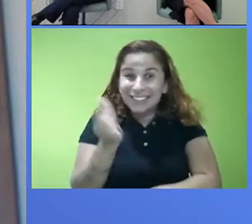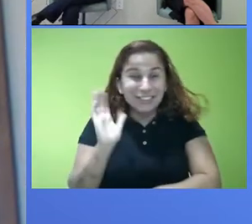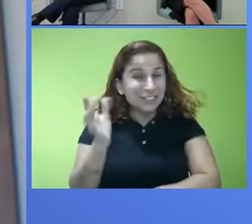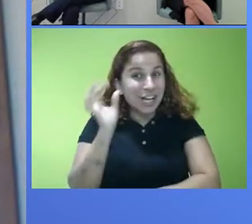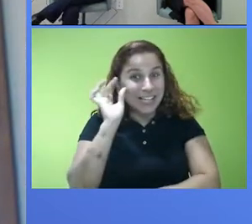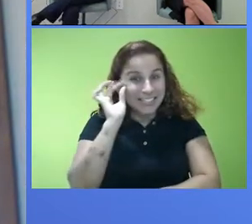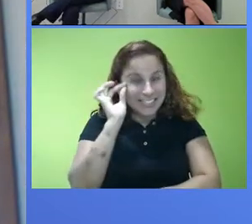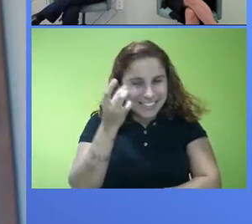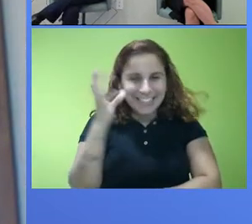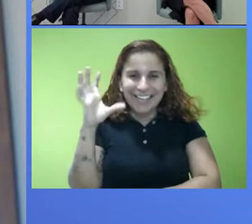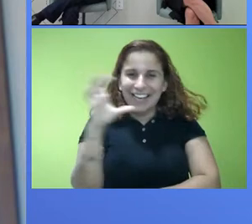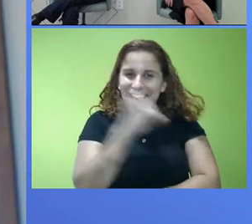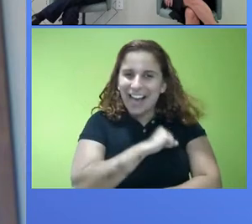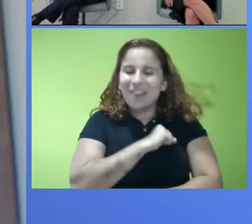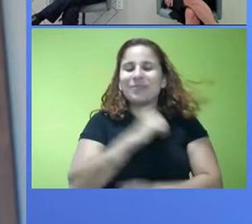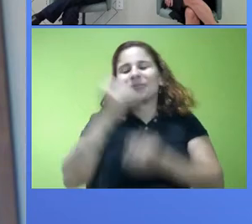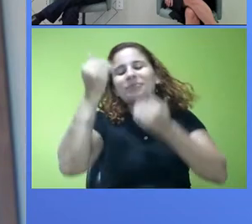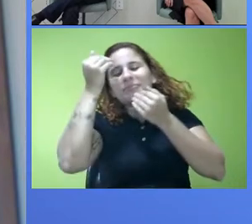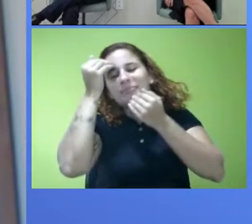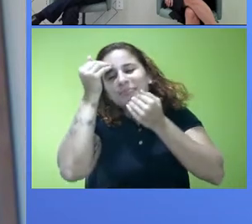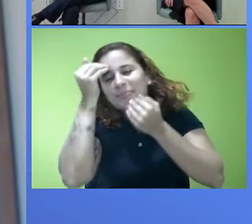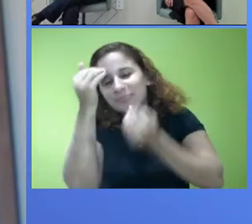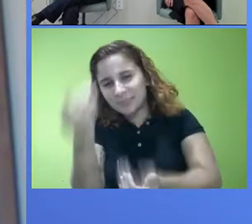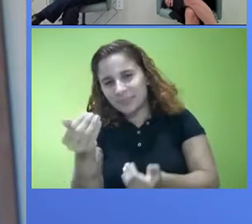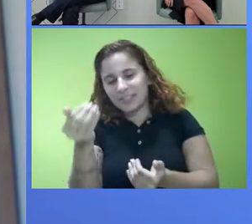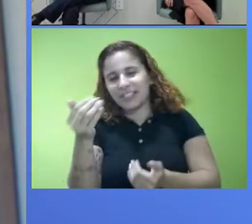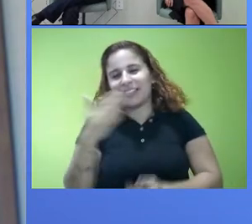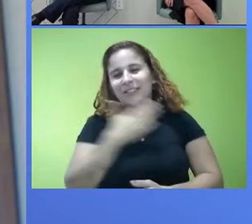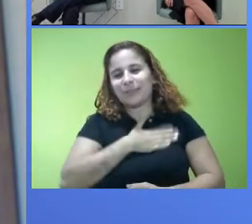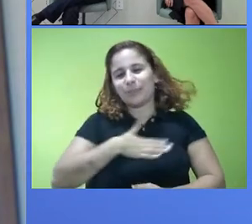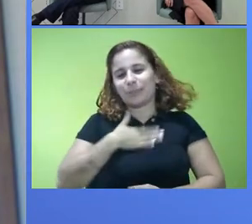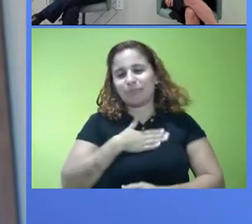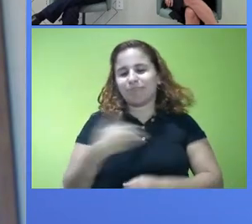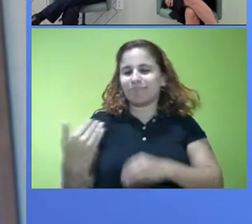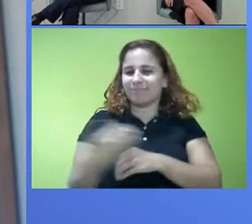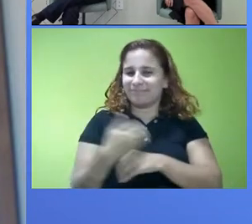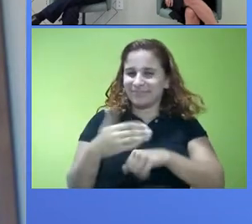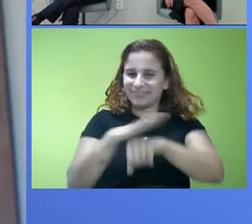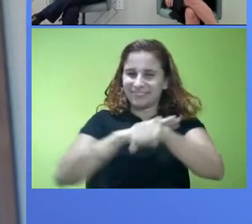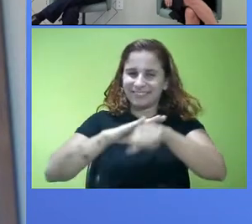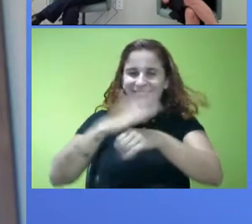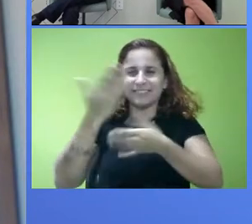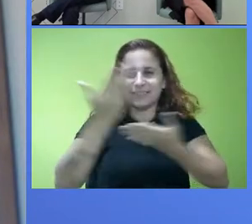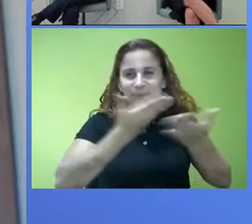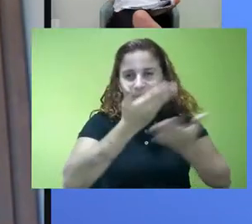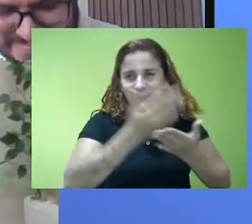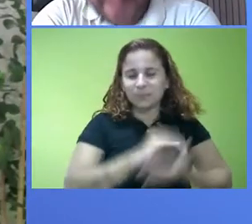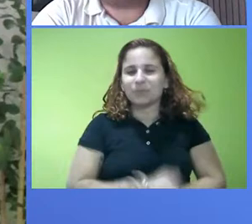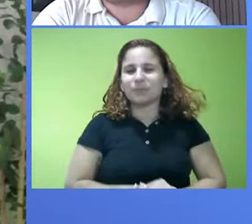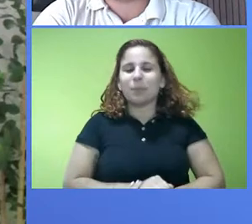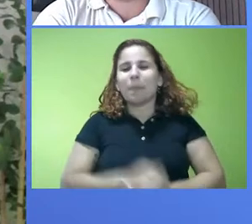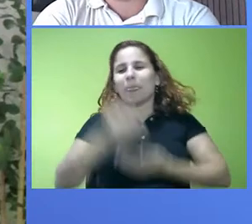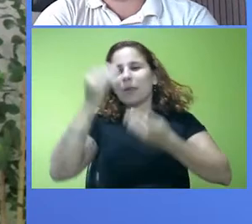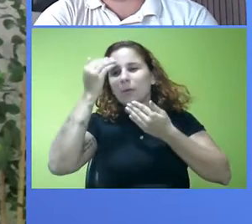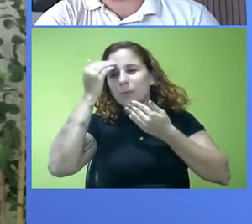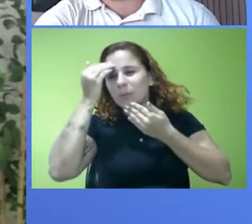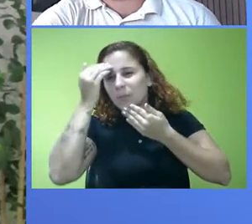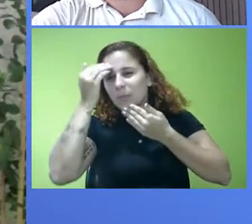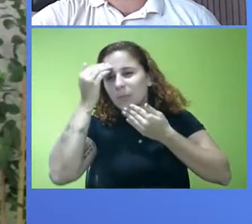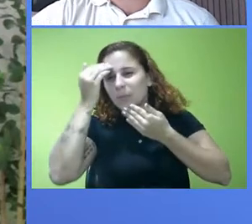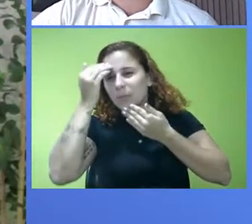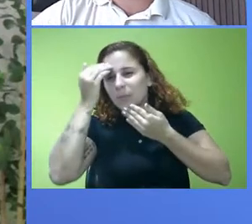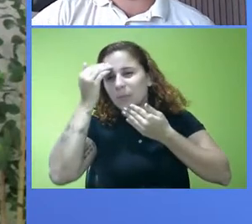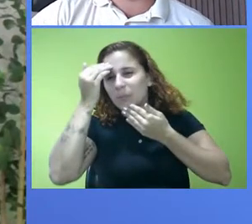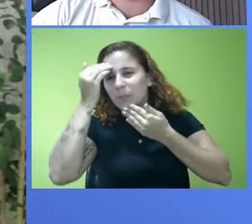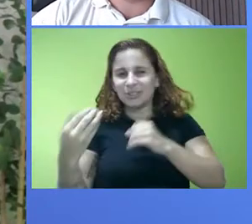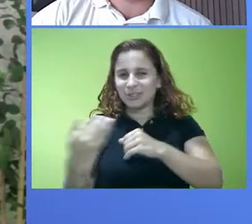mesmo, foi um prazer. Contem comigo aí para as próximas. Obrigado, Ederson, muito obrigado. Obrigado a todos, né, que nos acompanharam aí